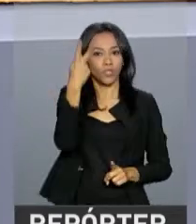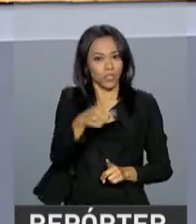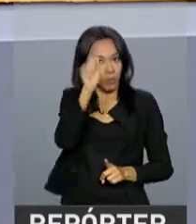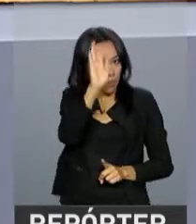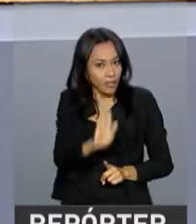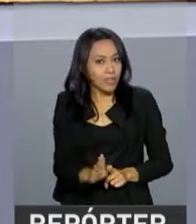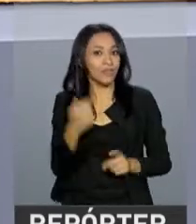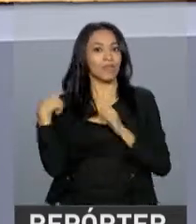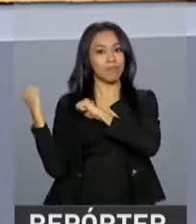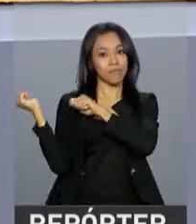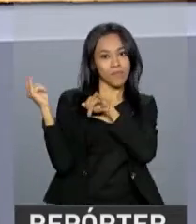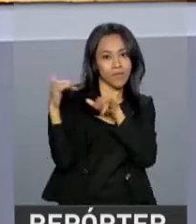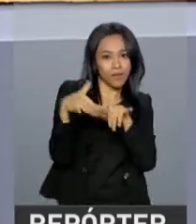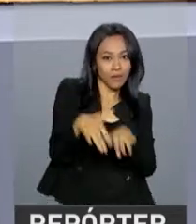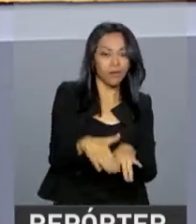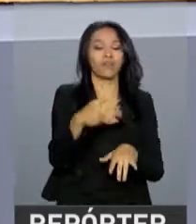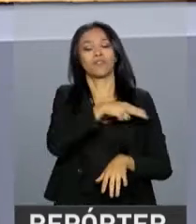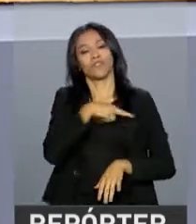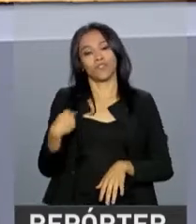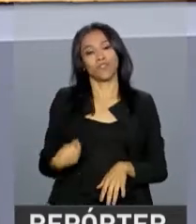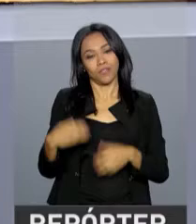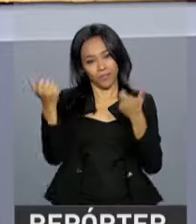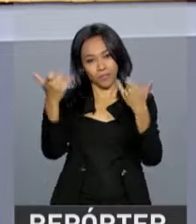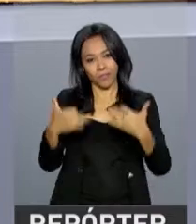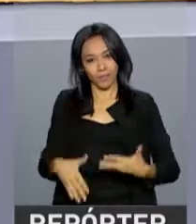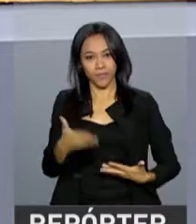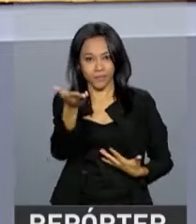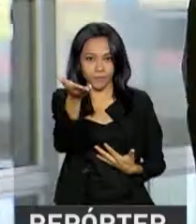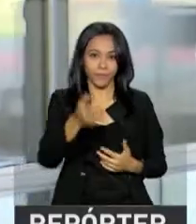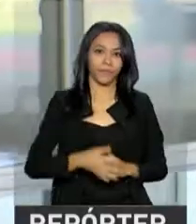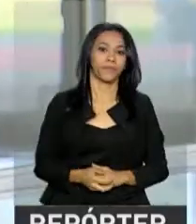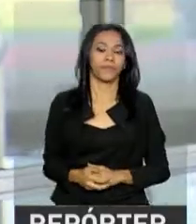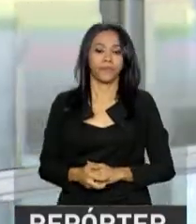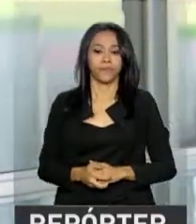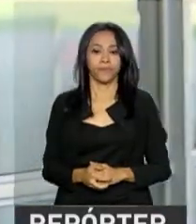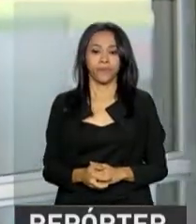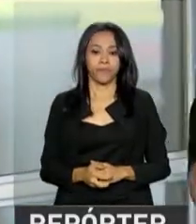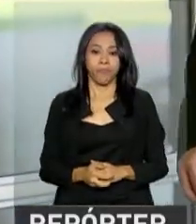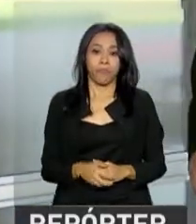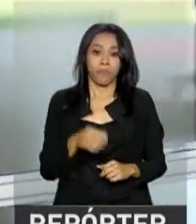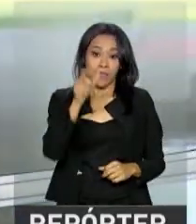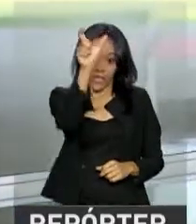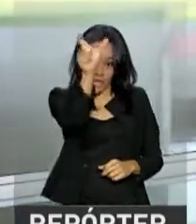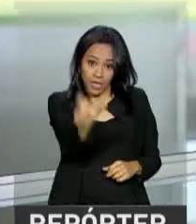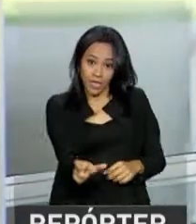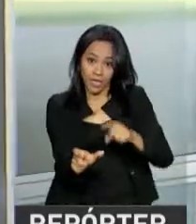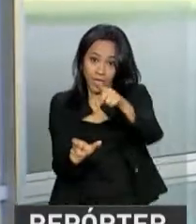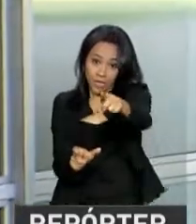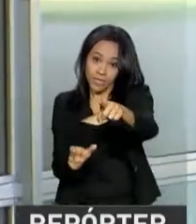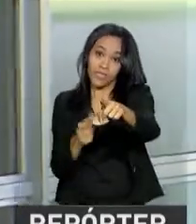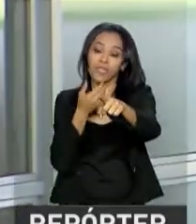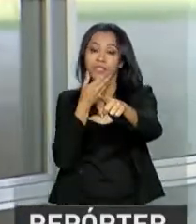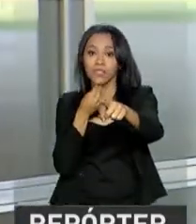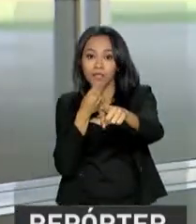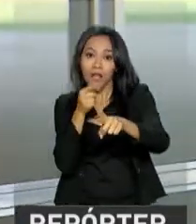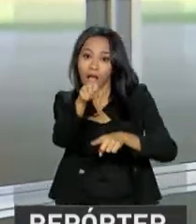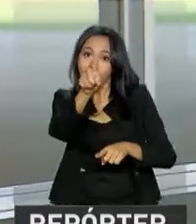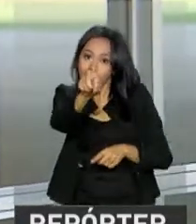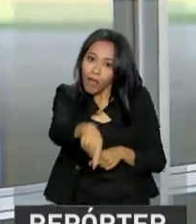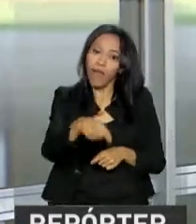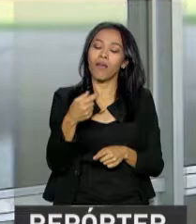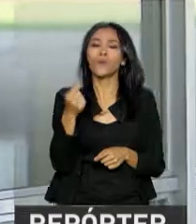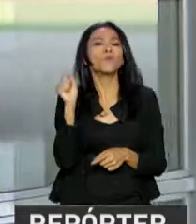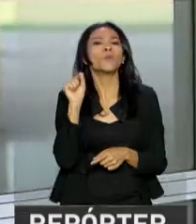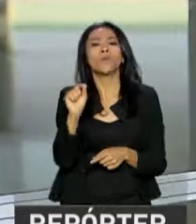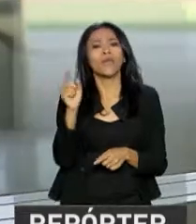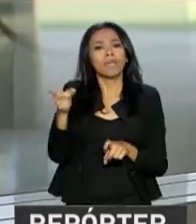quem conta essa história pra gente ao repórter joão pedro neto o doutor muchão joel é um especialista